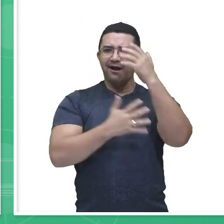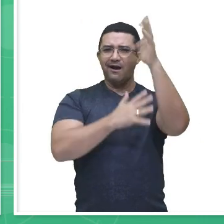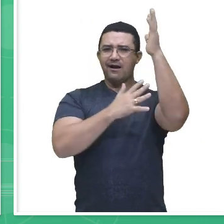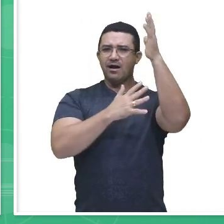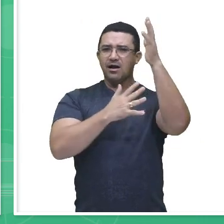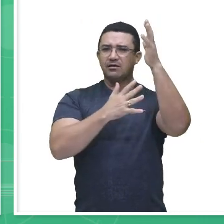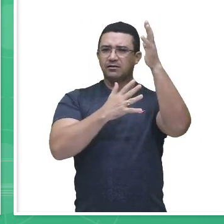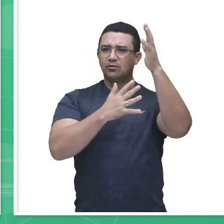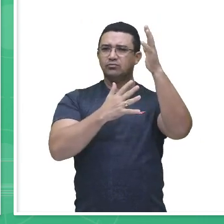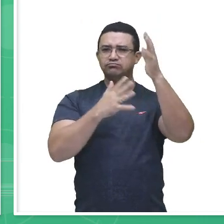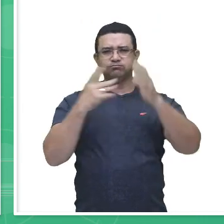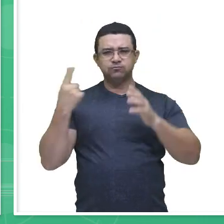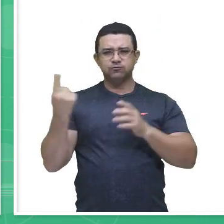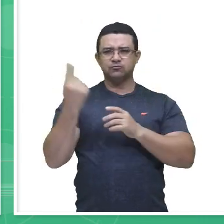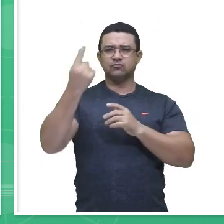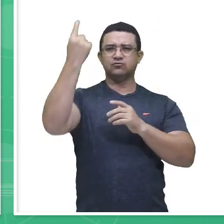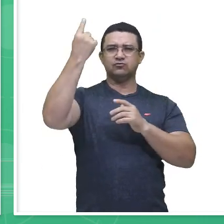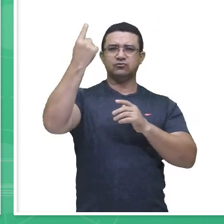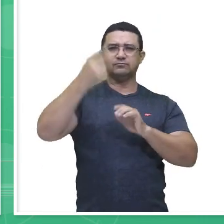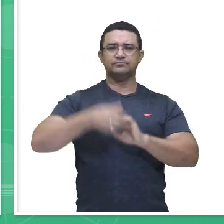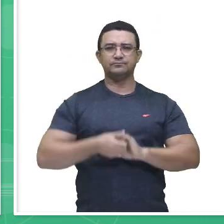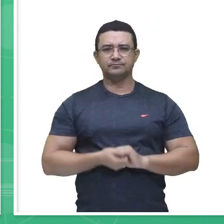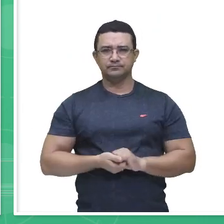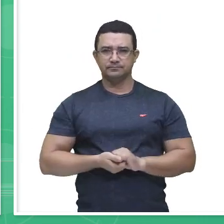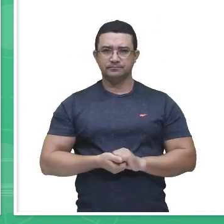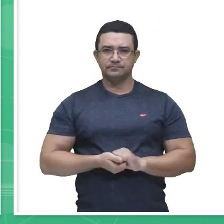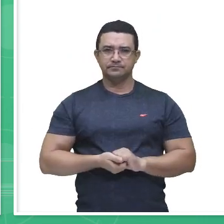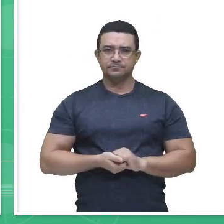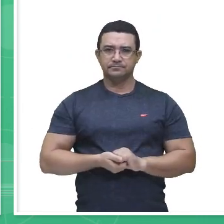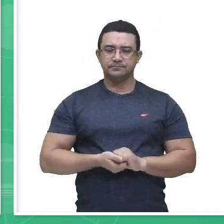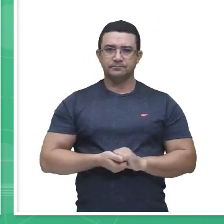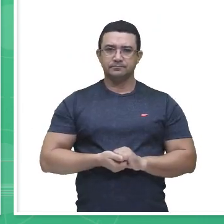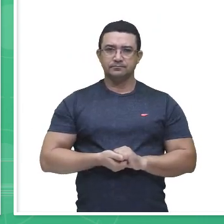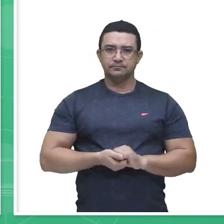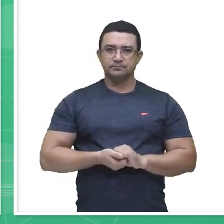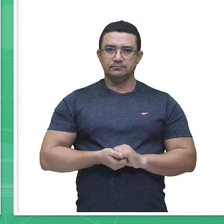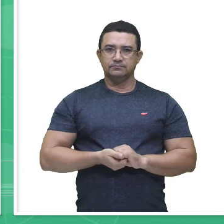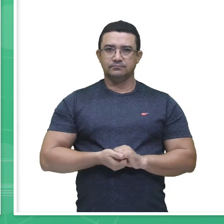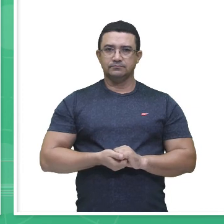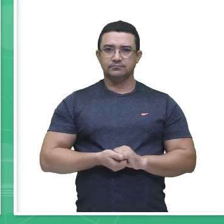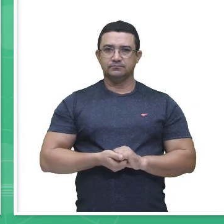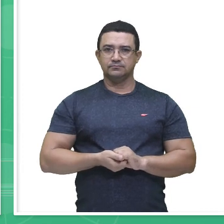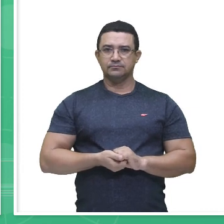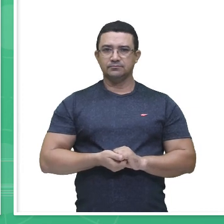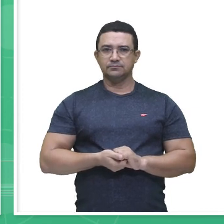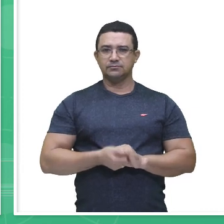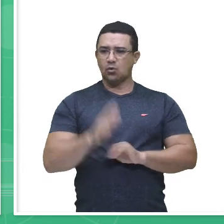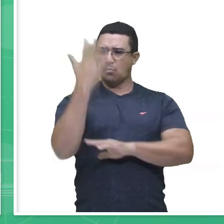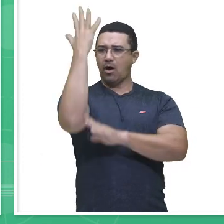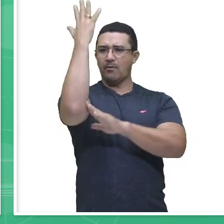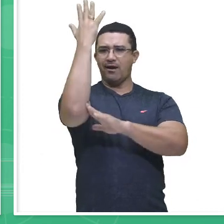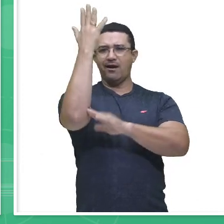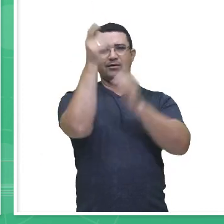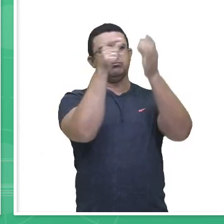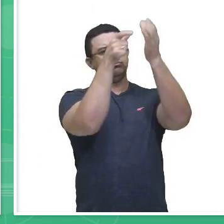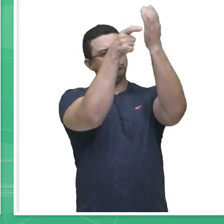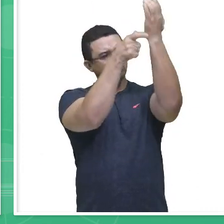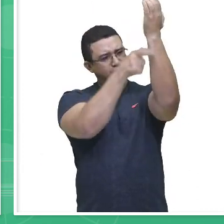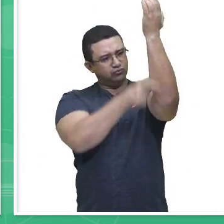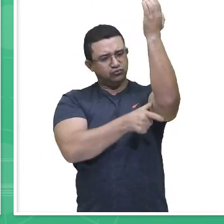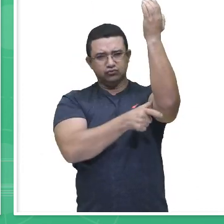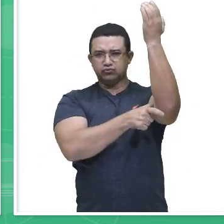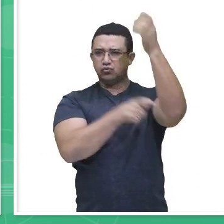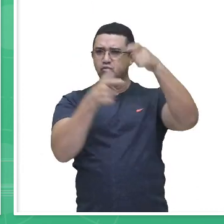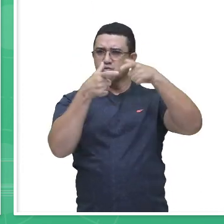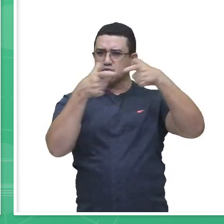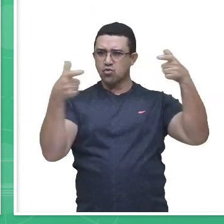matas, cantor das selvas entre bravas matas, áspero tronco de palmeira escolho, unido a ele